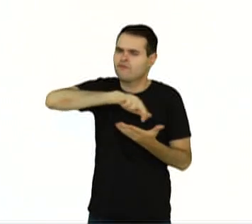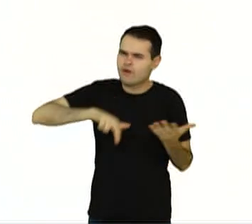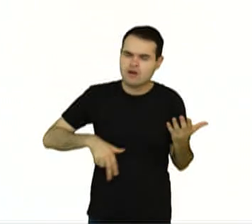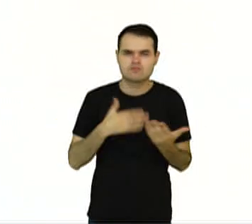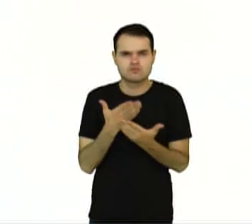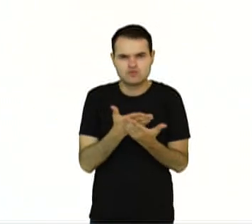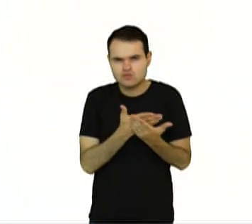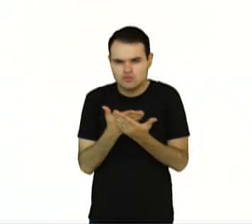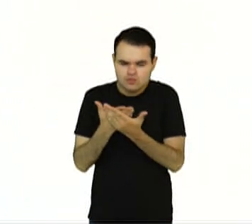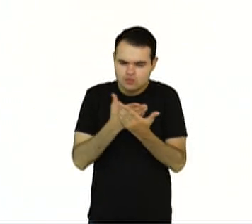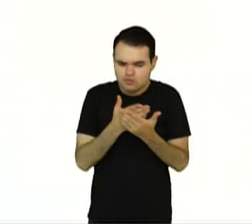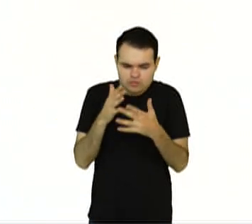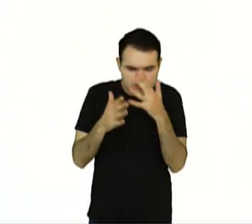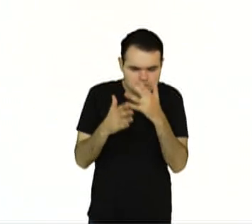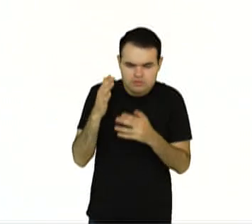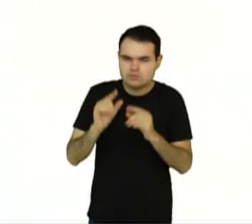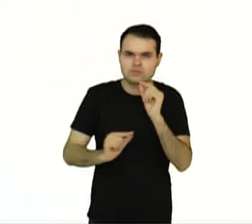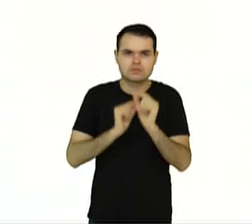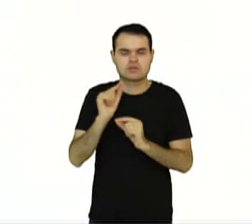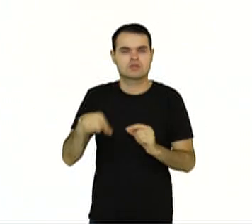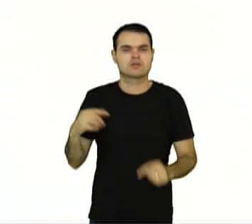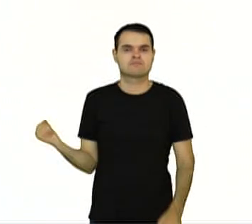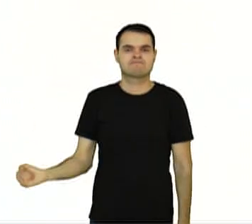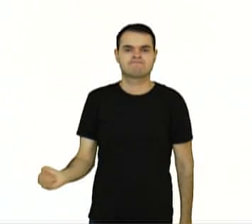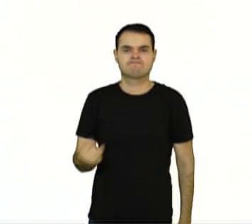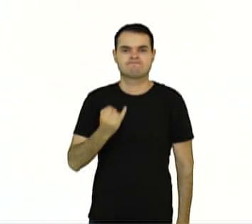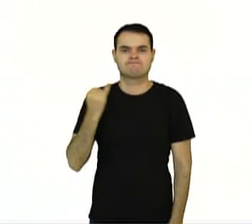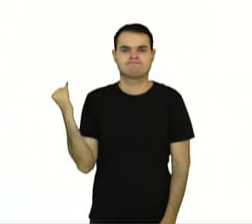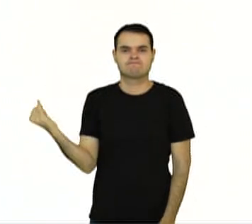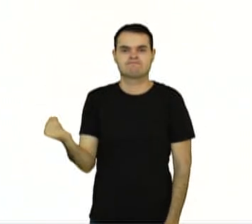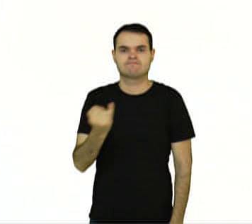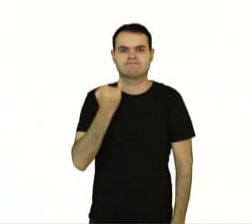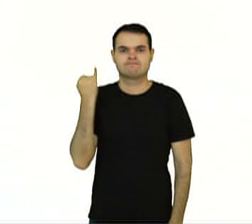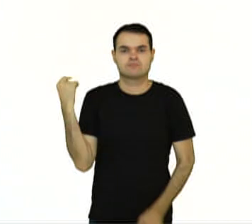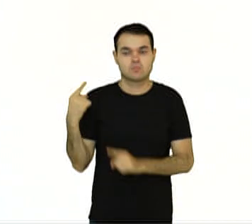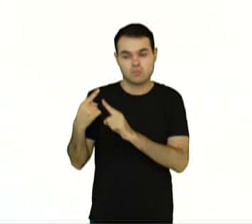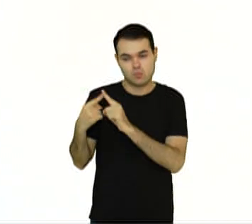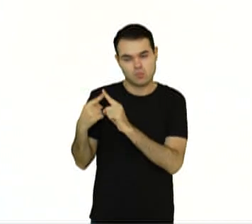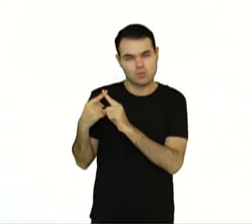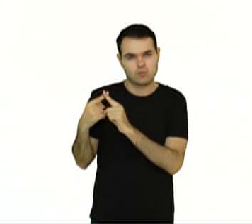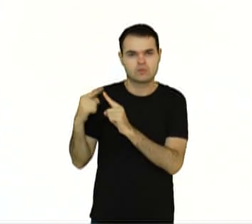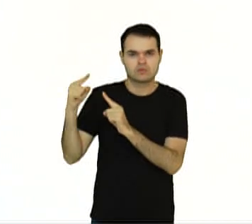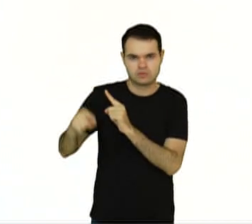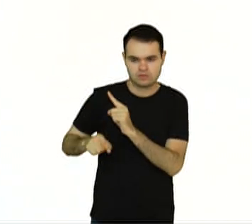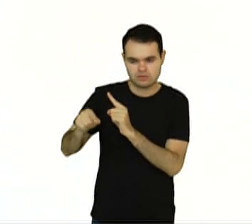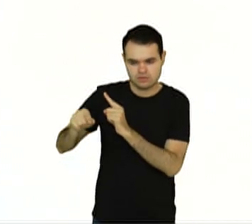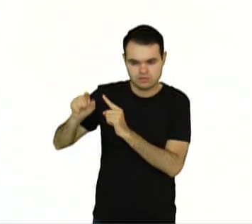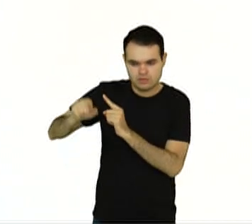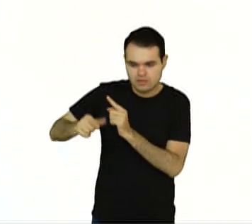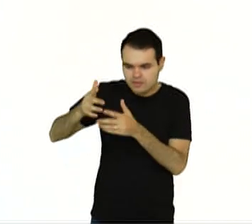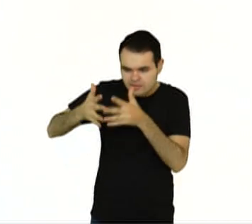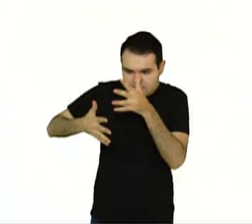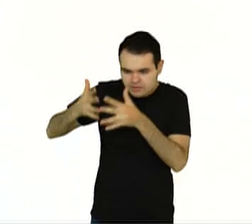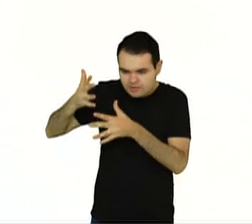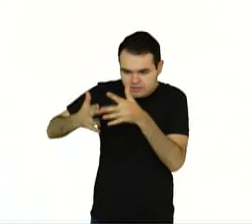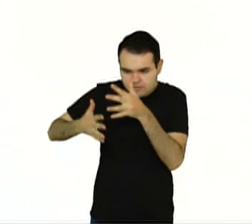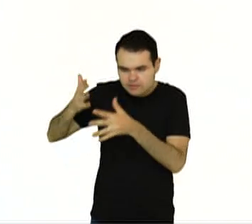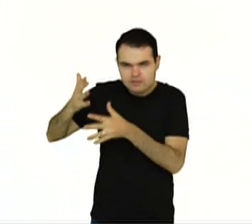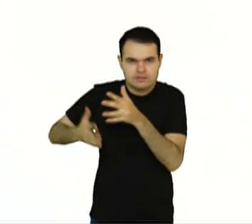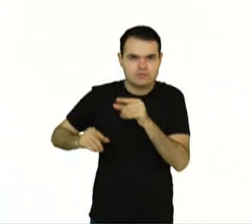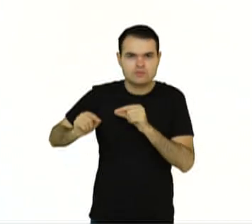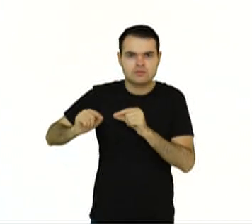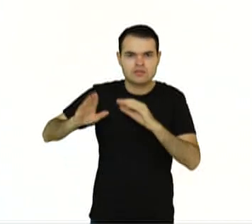da interferência é de extrema importância, pois esse fenômeno é um dos fatores componentes responsáveis